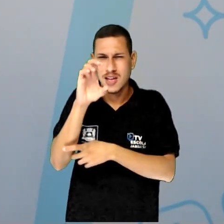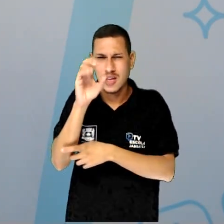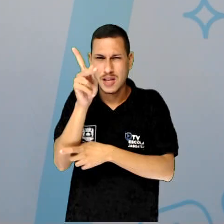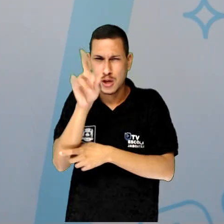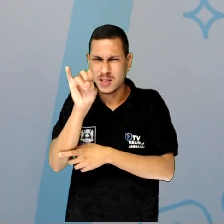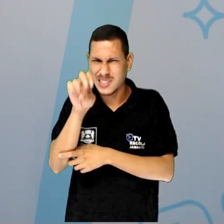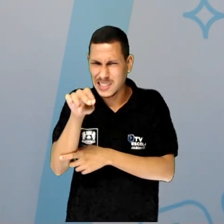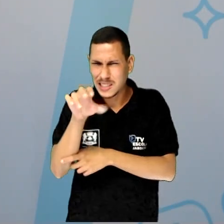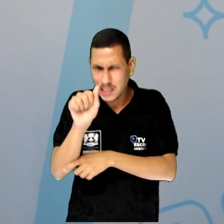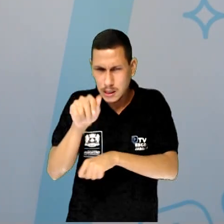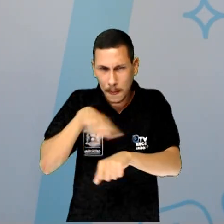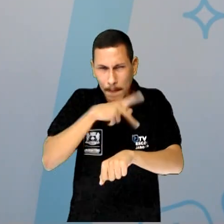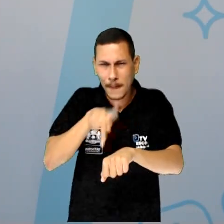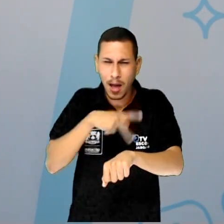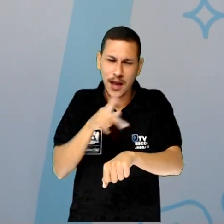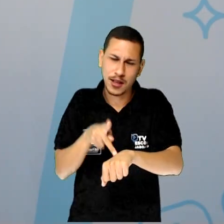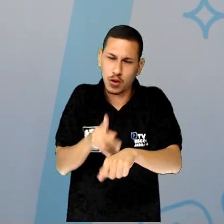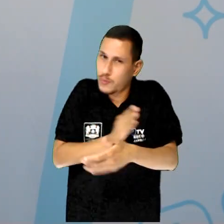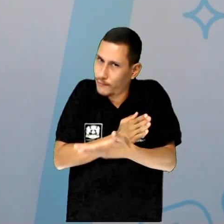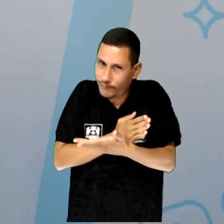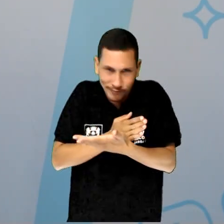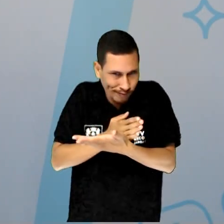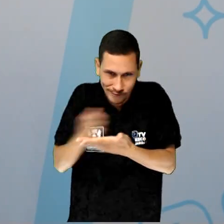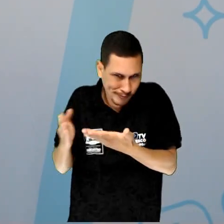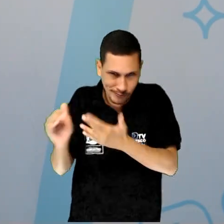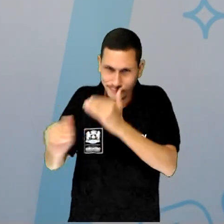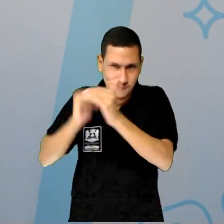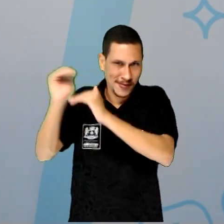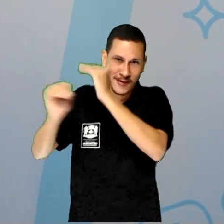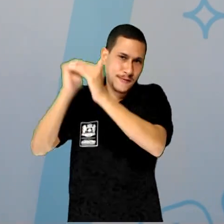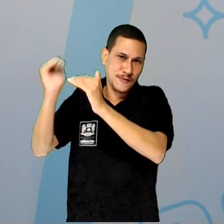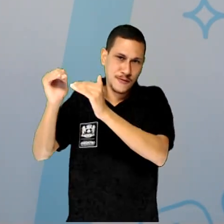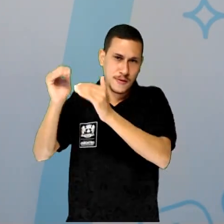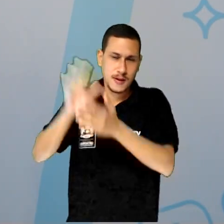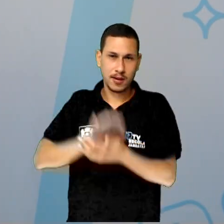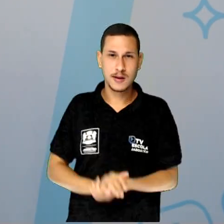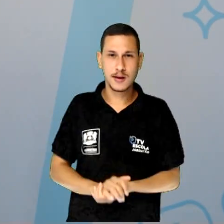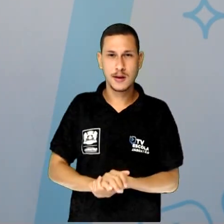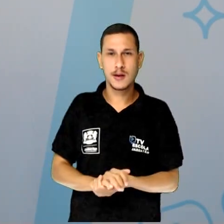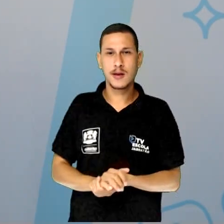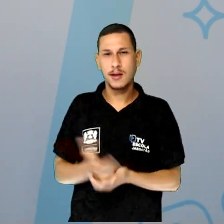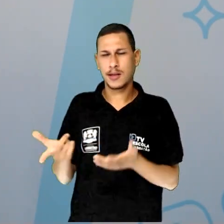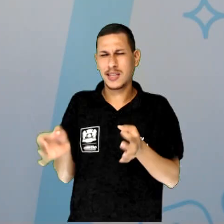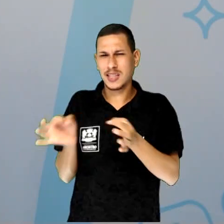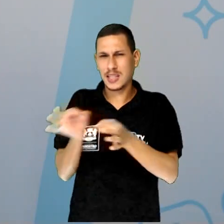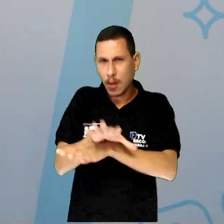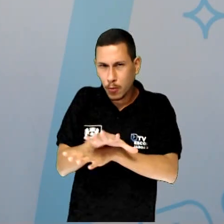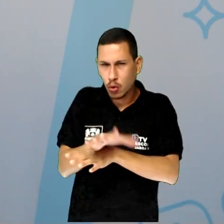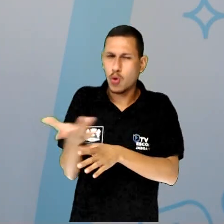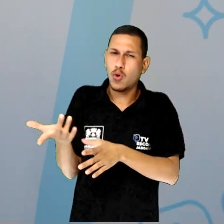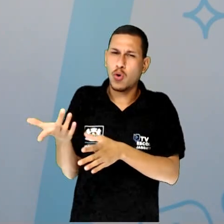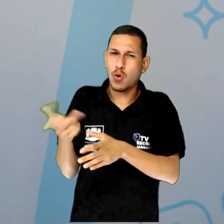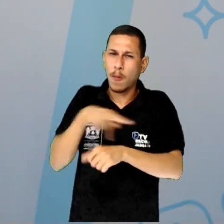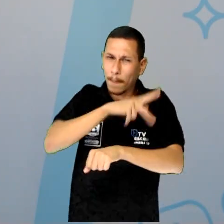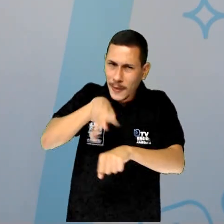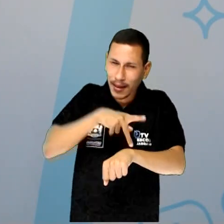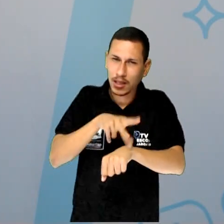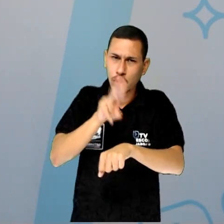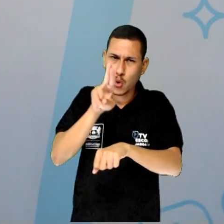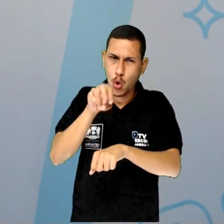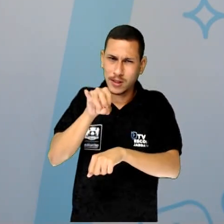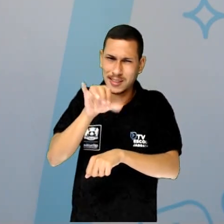tinha entrado nesse cenário. Saiu a grande superpotência União Soviética, os Estados